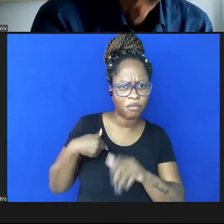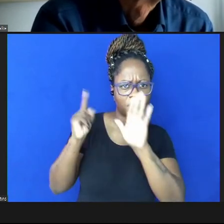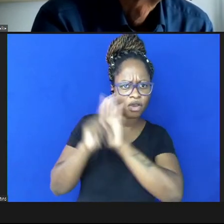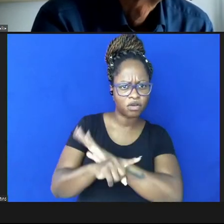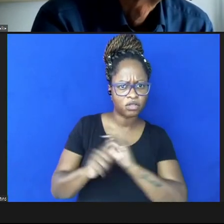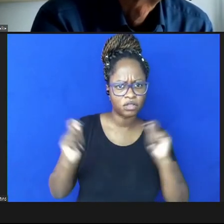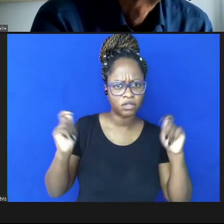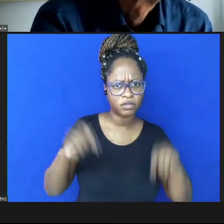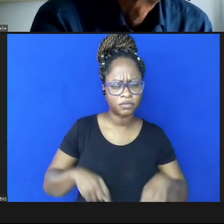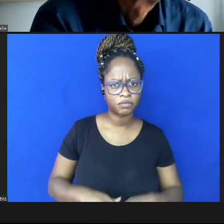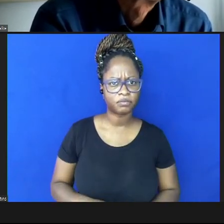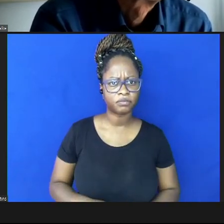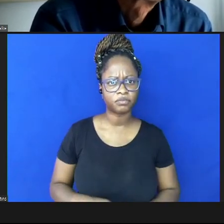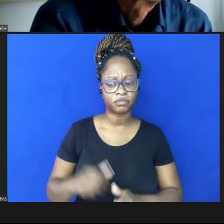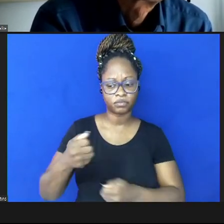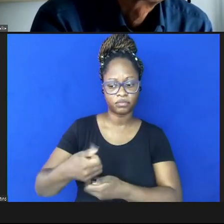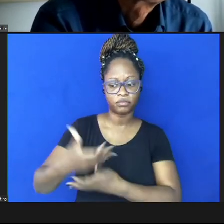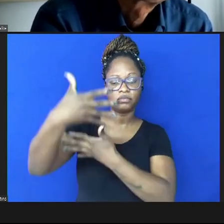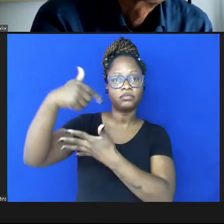No chat.